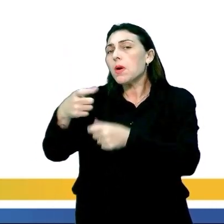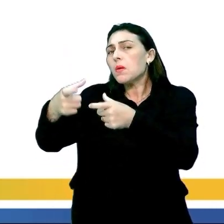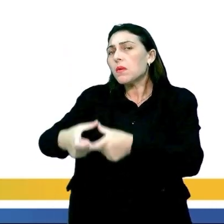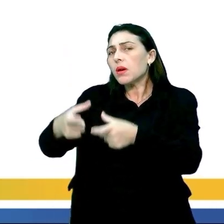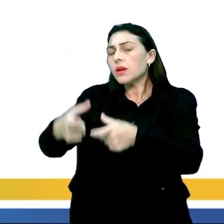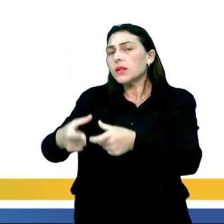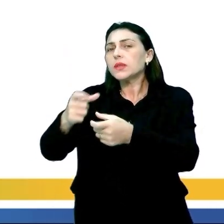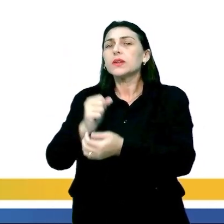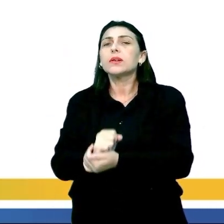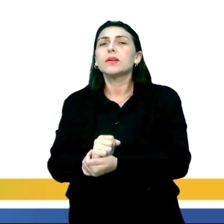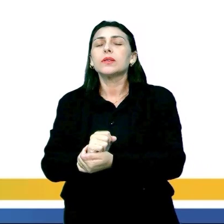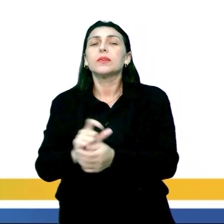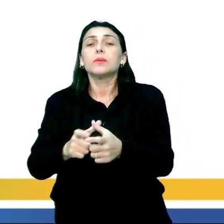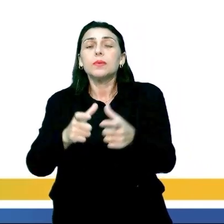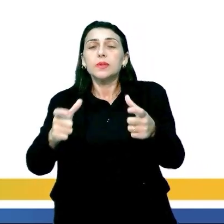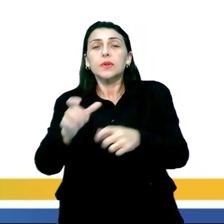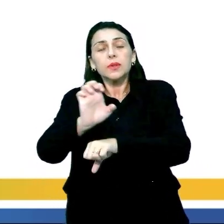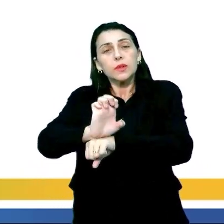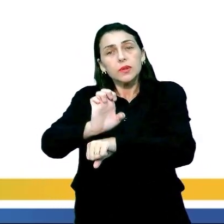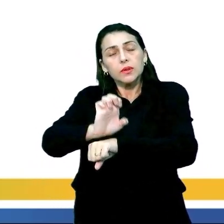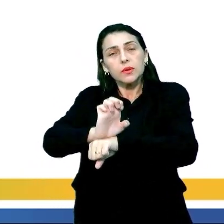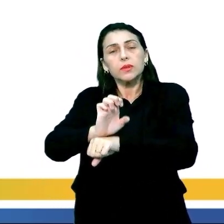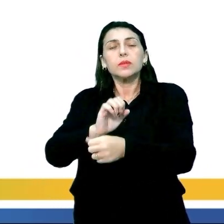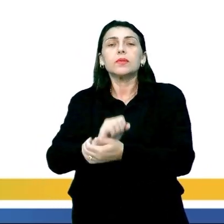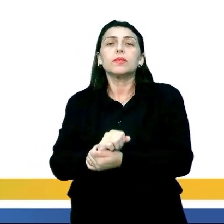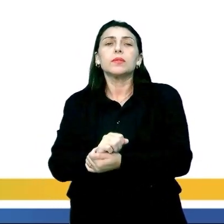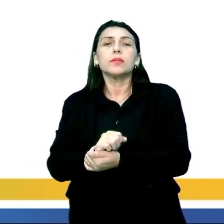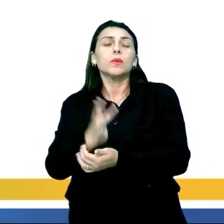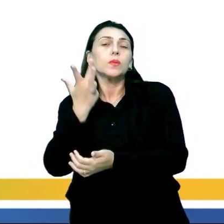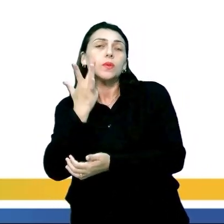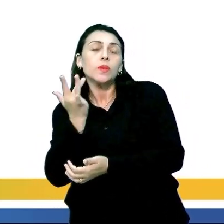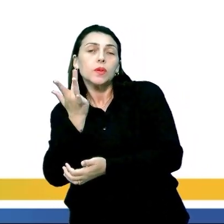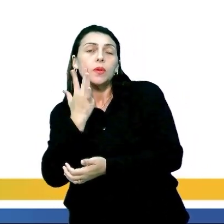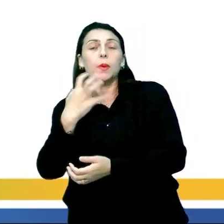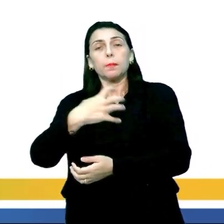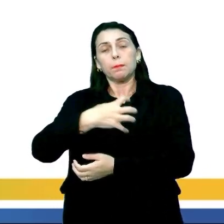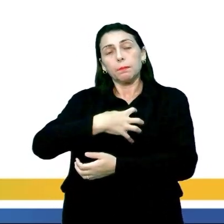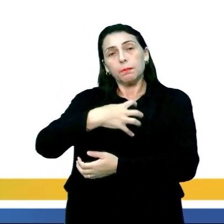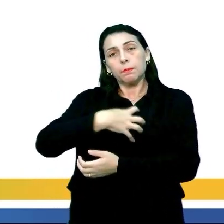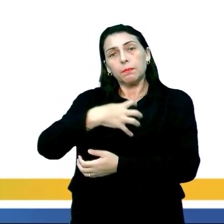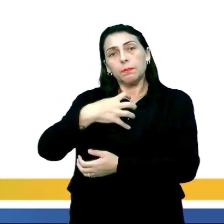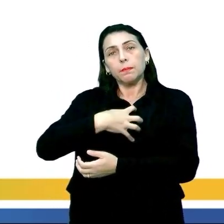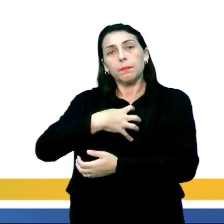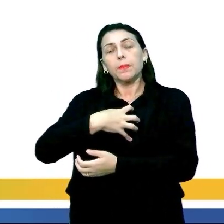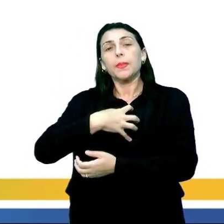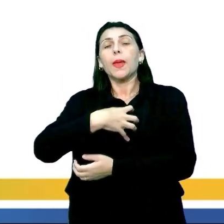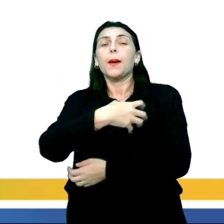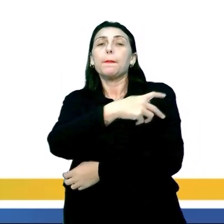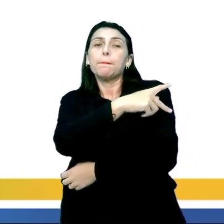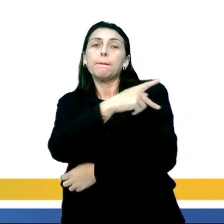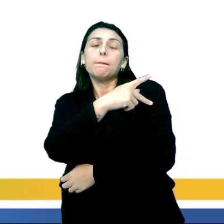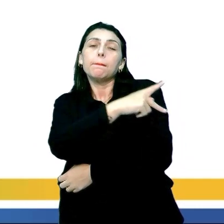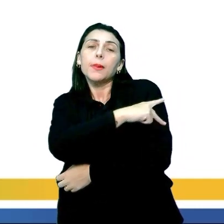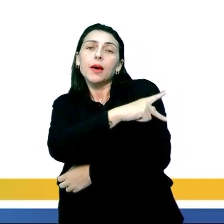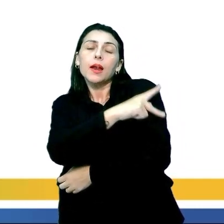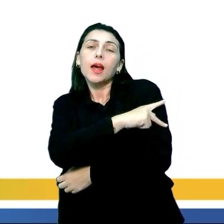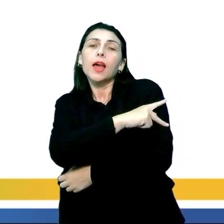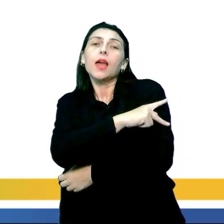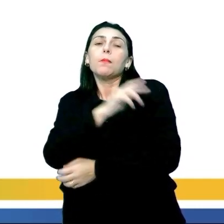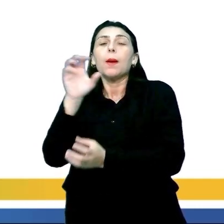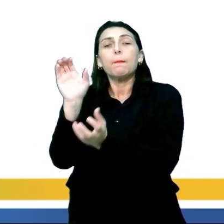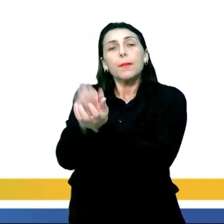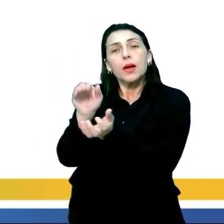dele aí. Ele abrange estados do Ceará, Bahia, Paraíba,